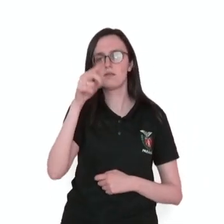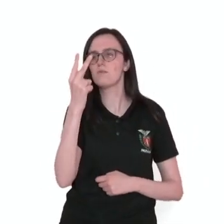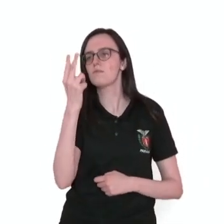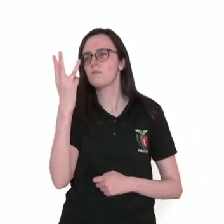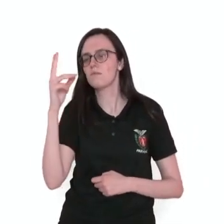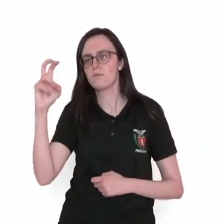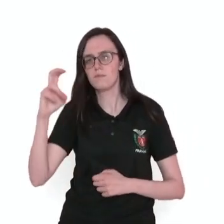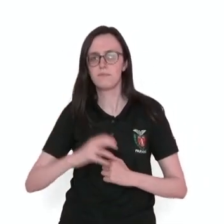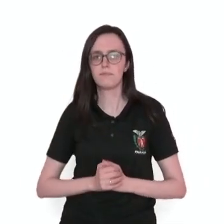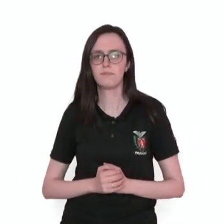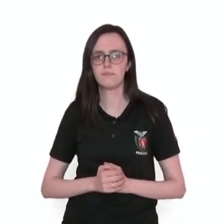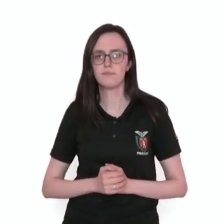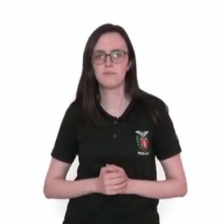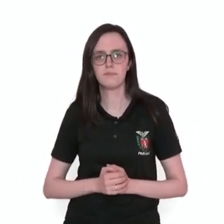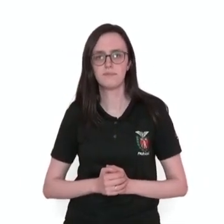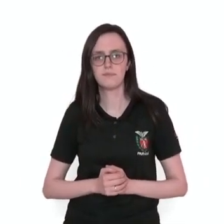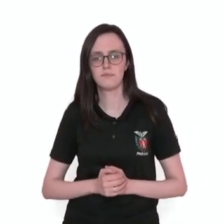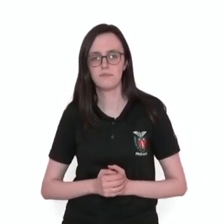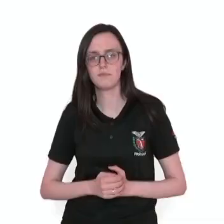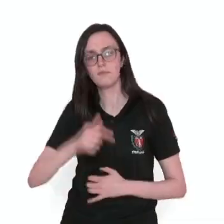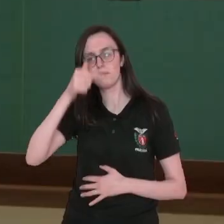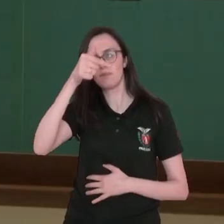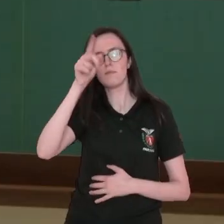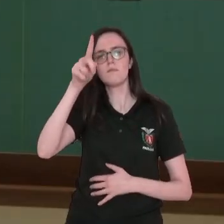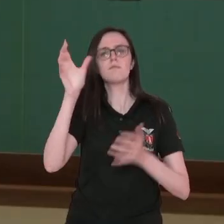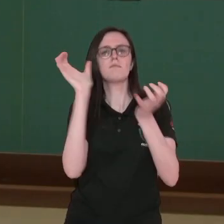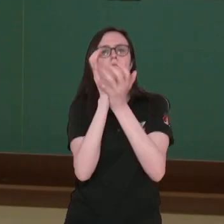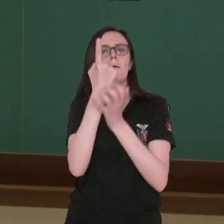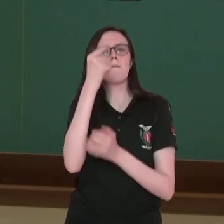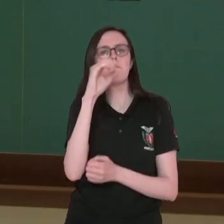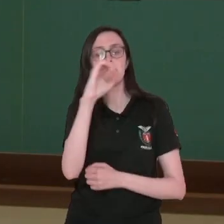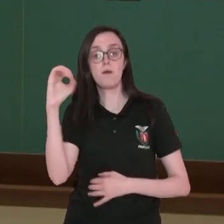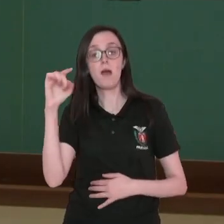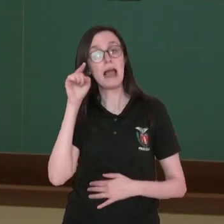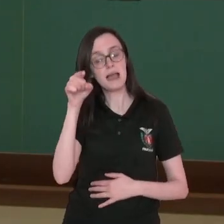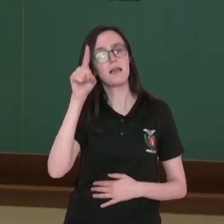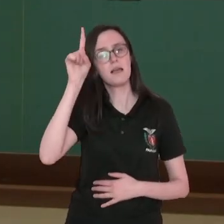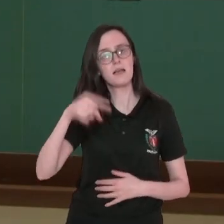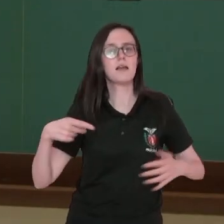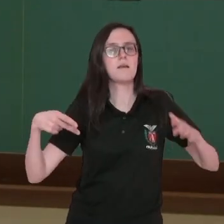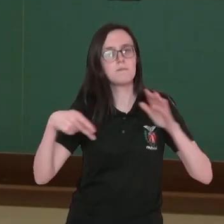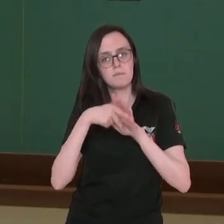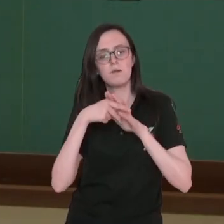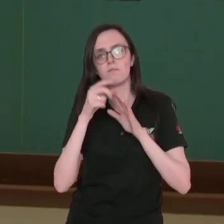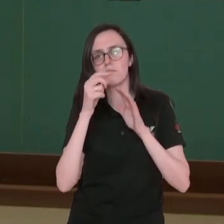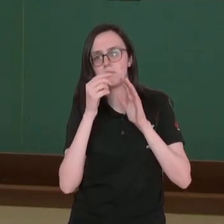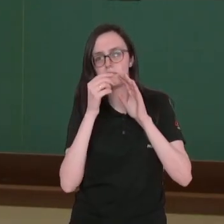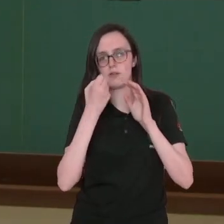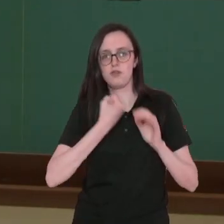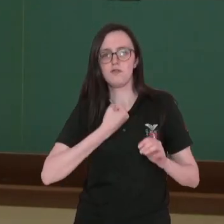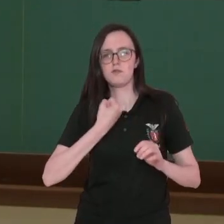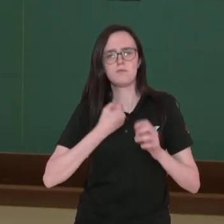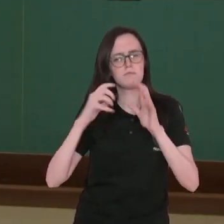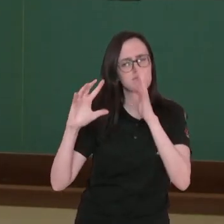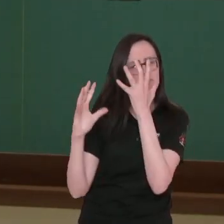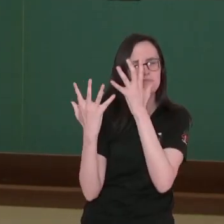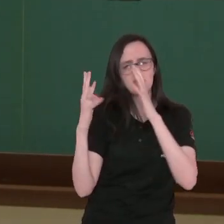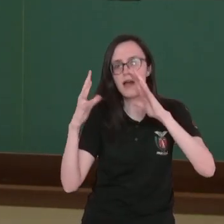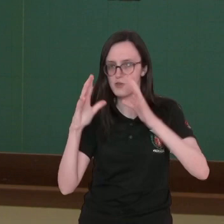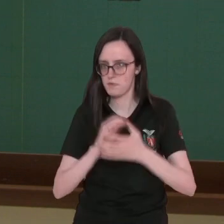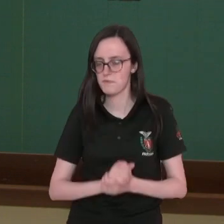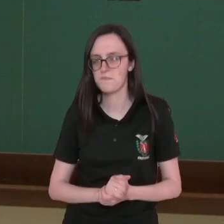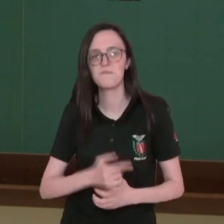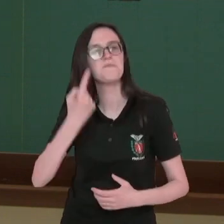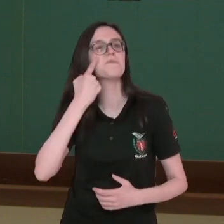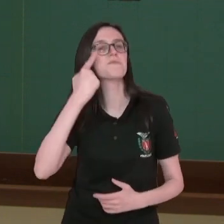107.235. Então, o 7 está na casa dos 1000. Beleza? Isso é a ordem de grandeza, é um valor estimado. E, querido